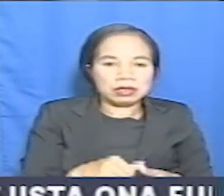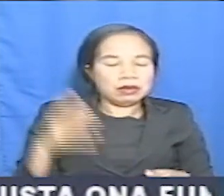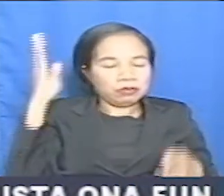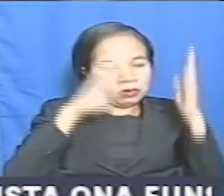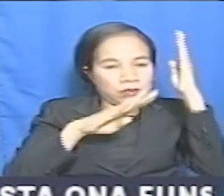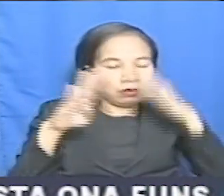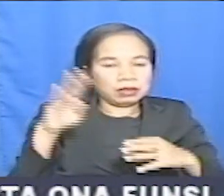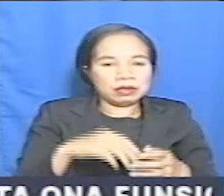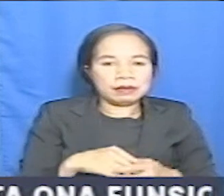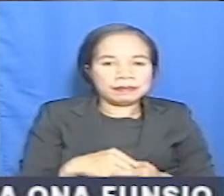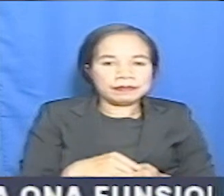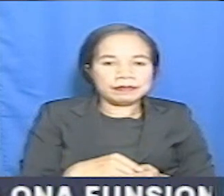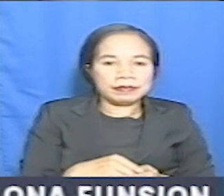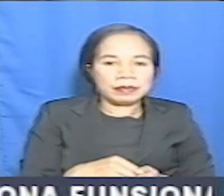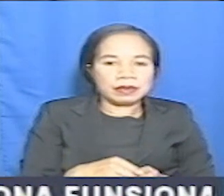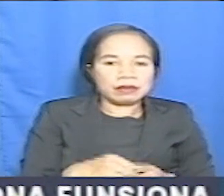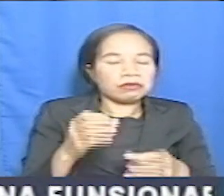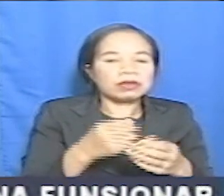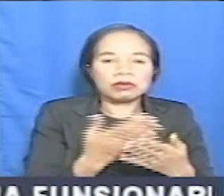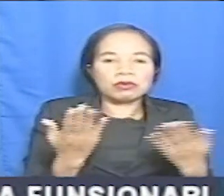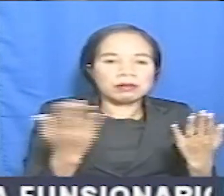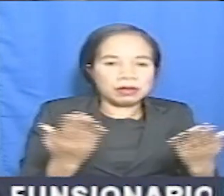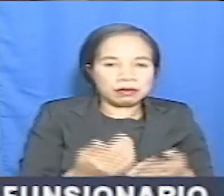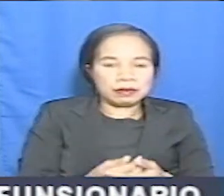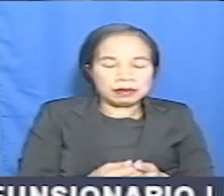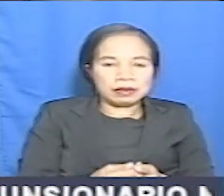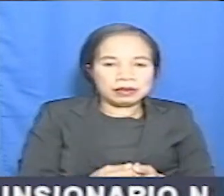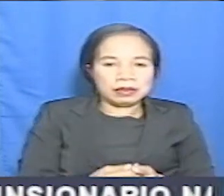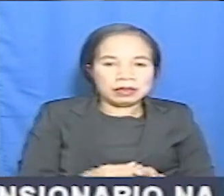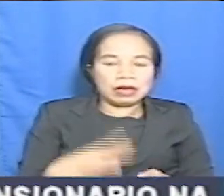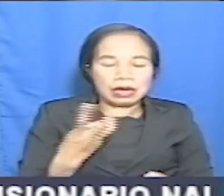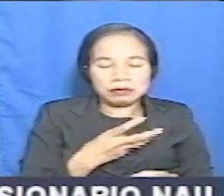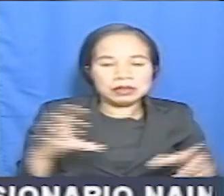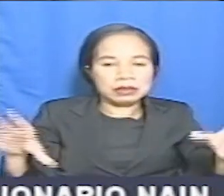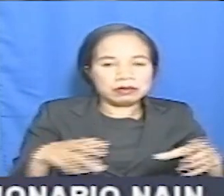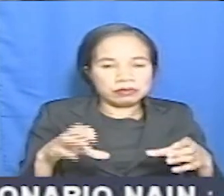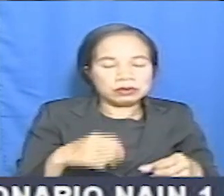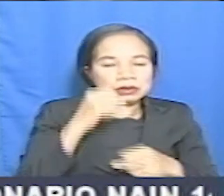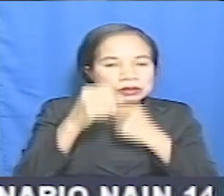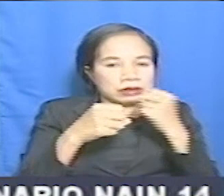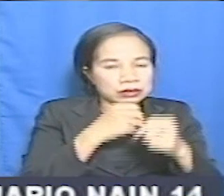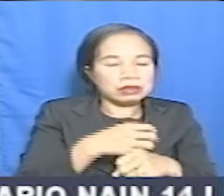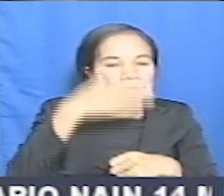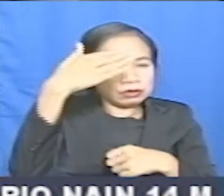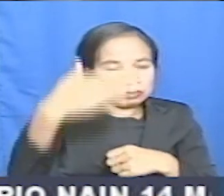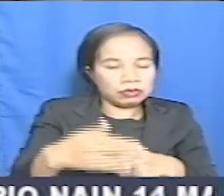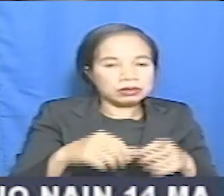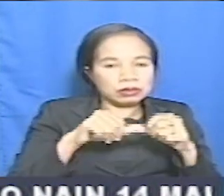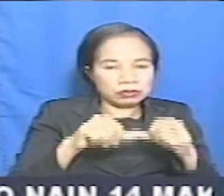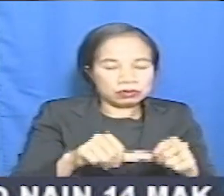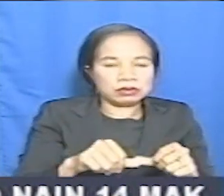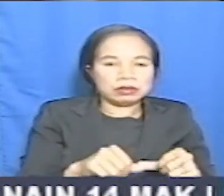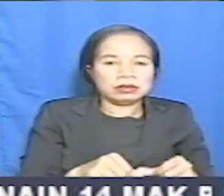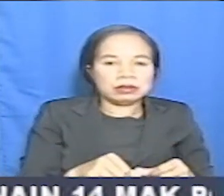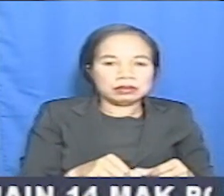Problema, macne, é uma colheita agora da alguna de lurba neve. E a missão esforço. Tinha um tem halfal checkdown para ir colheita da rua.